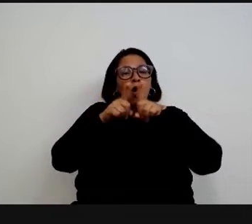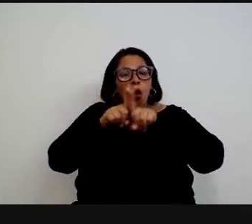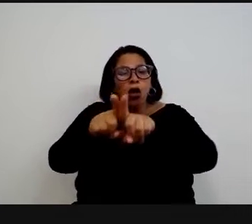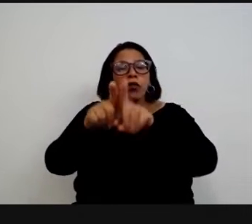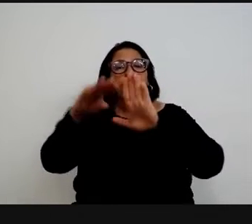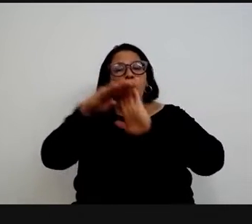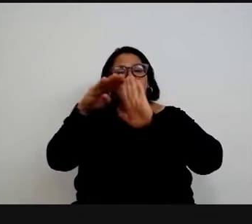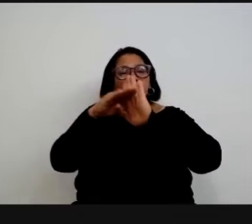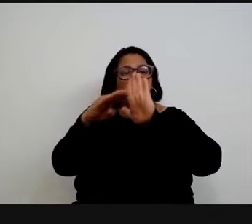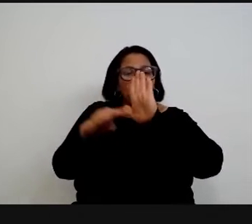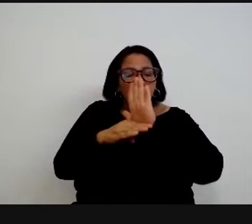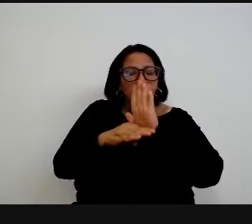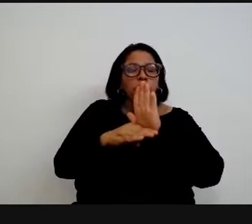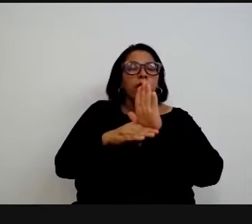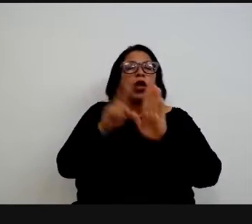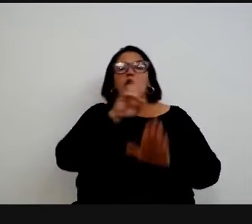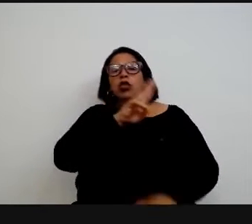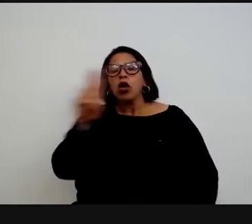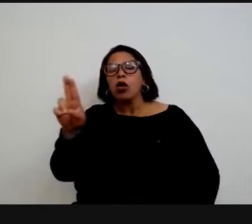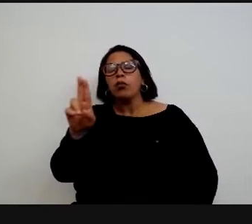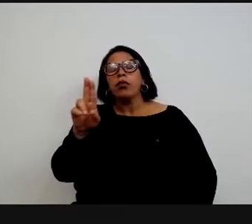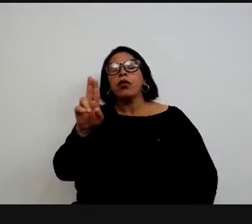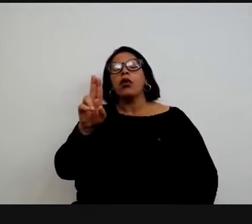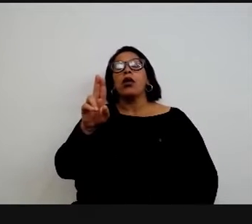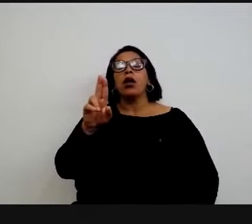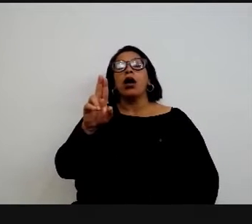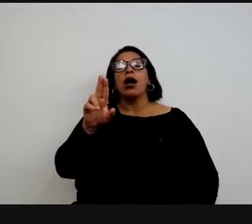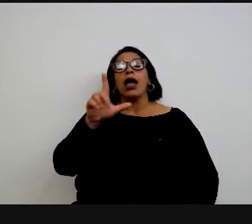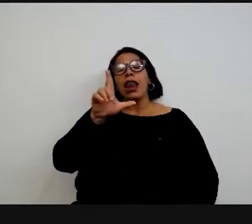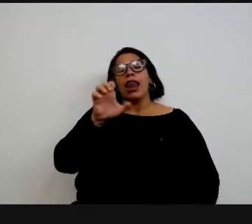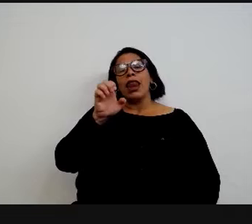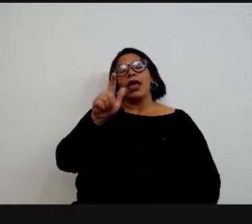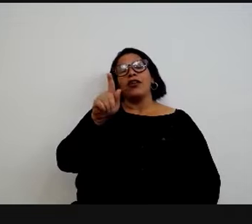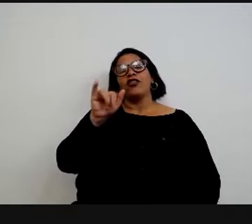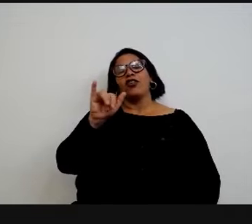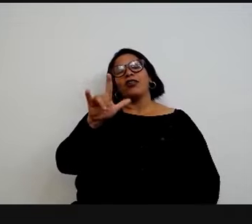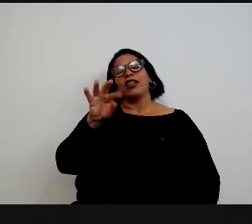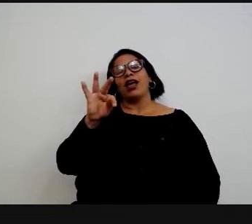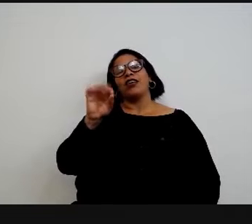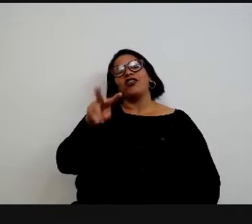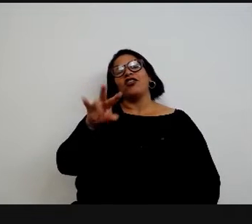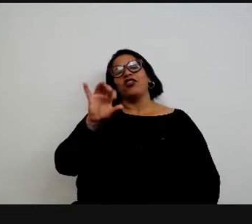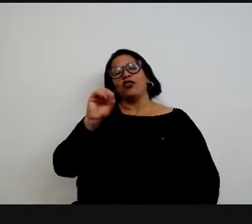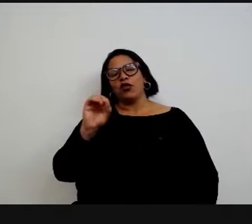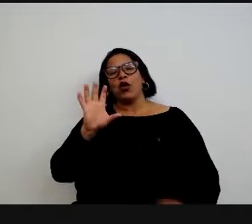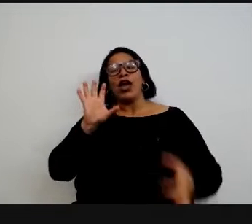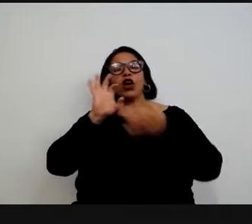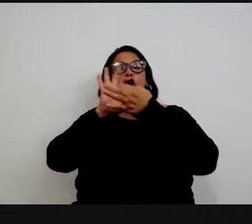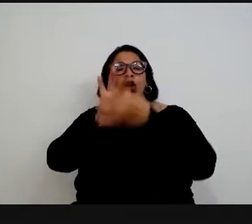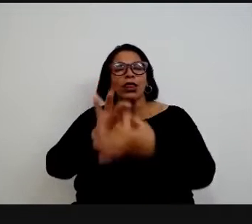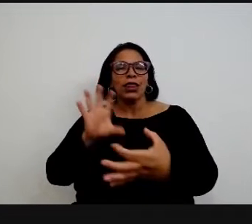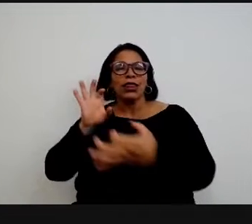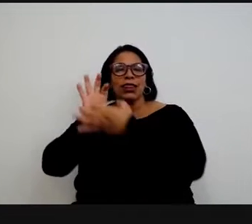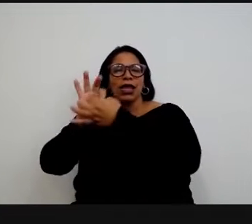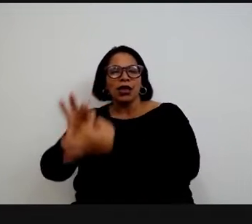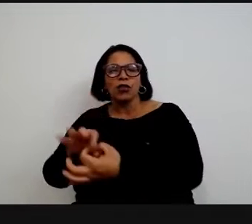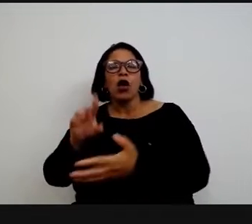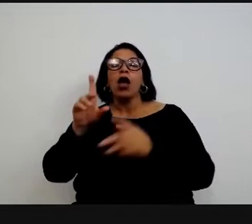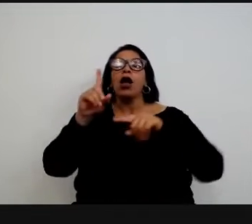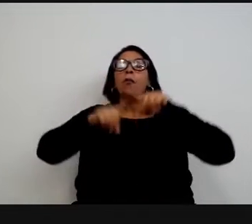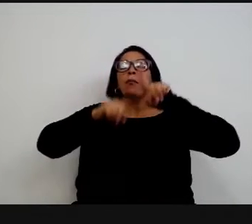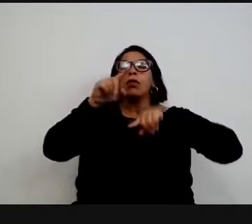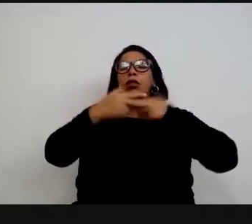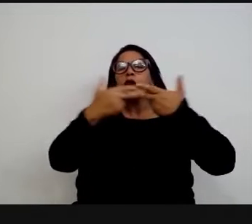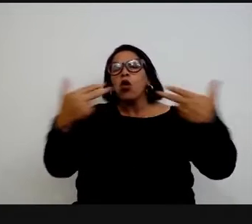formulação do programa, chama Legislativo em Contexto. A ideia é oferecer um curso um pouco mais